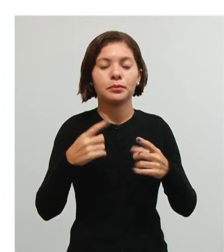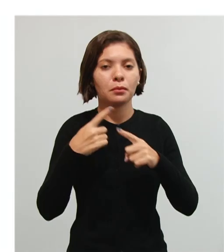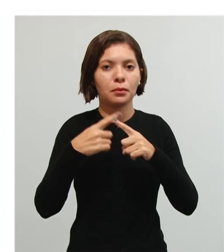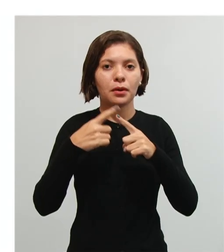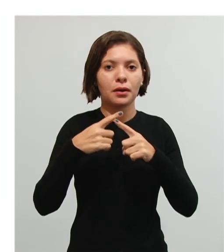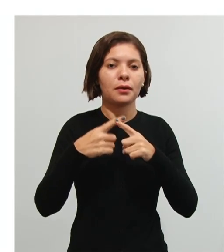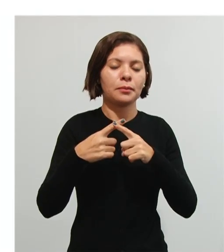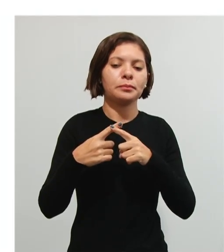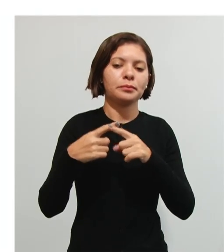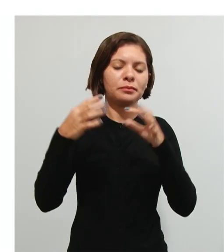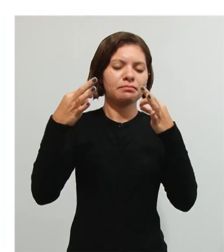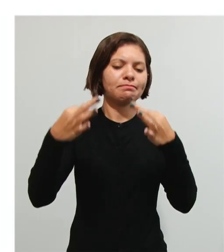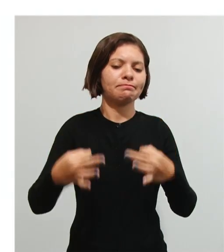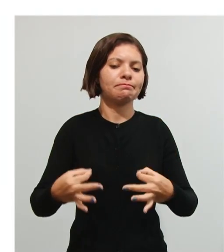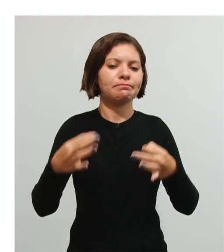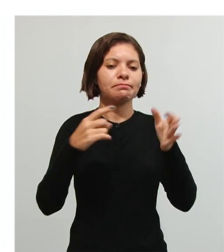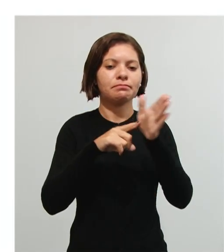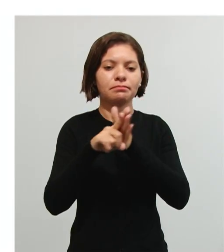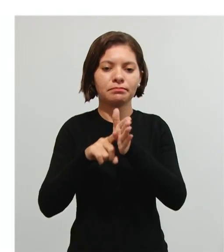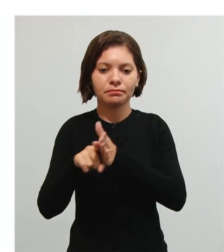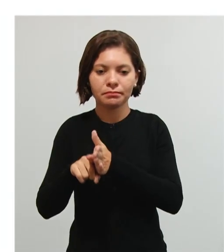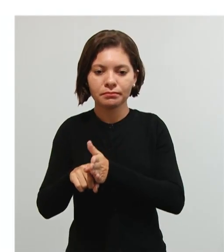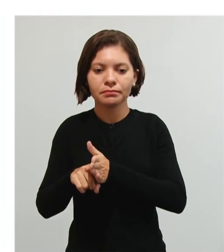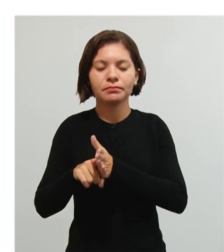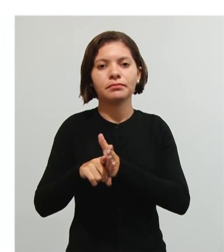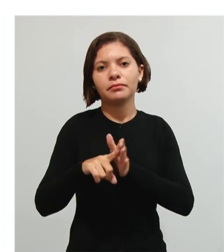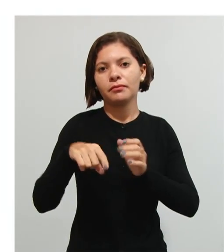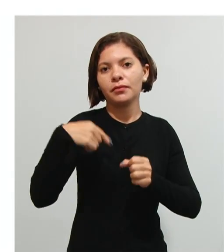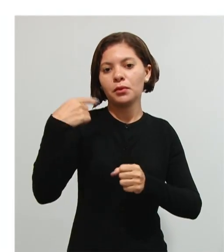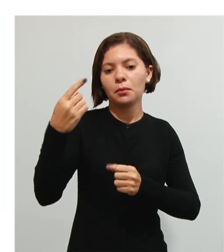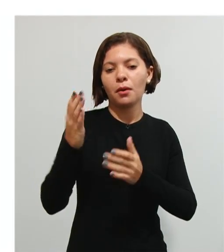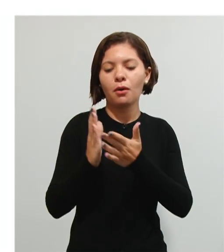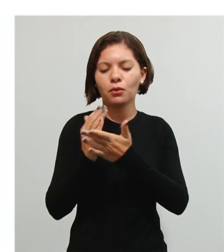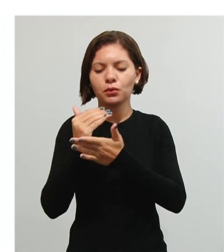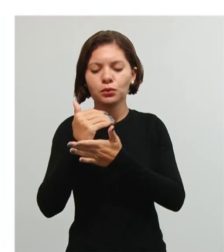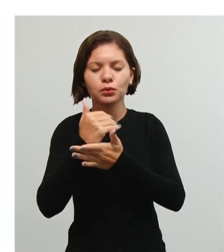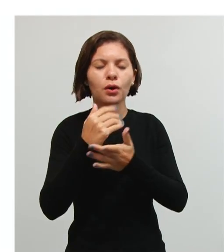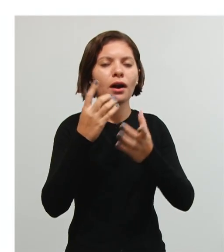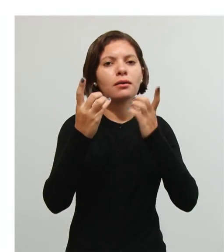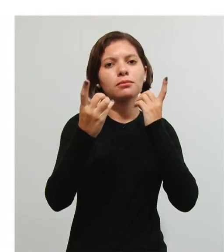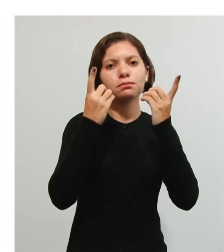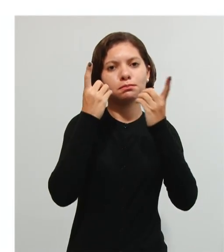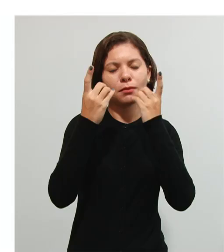né? Aí a gente vai fazer os instrumentos de coleta de dados.